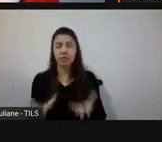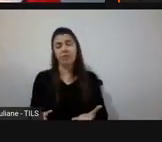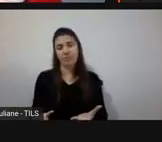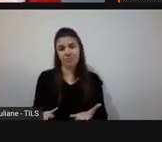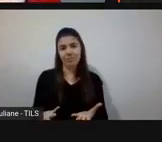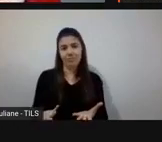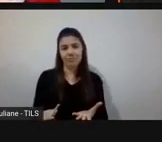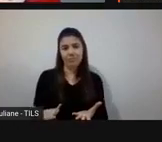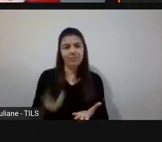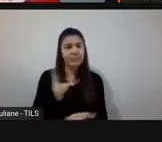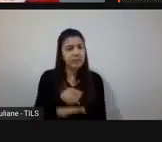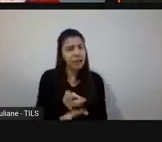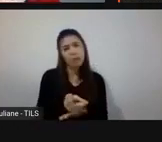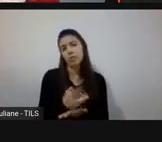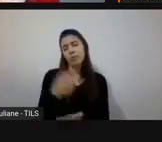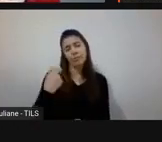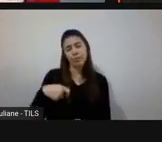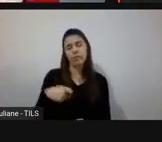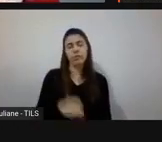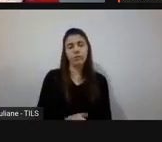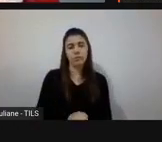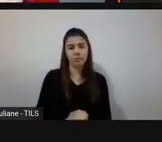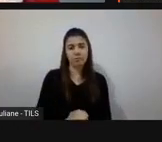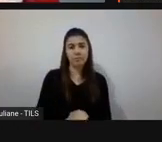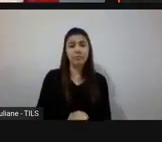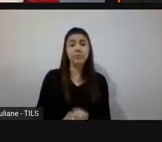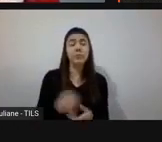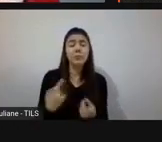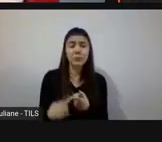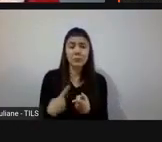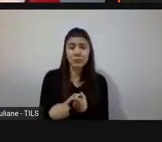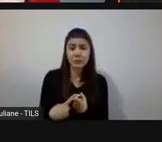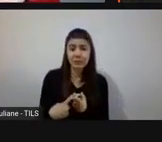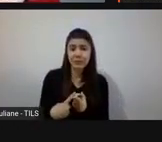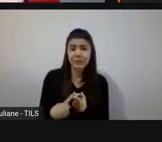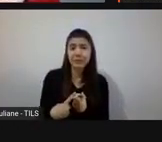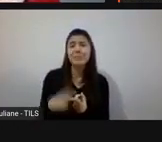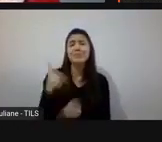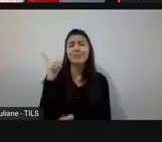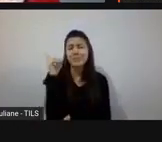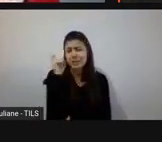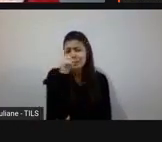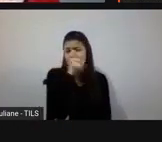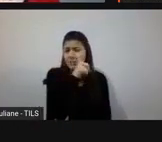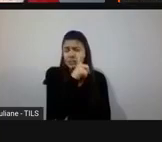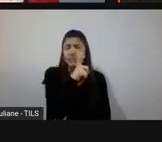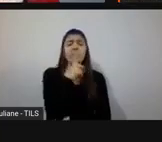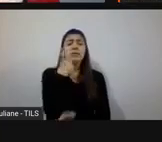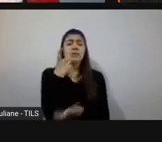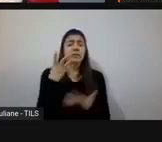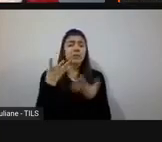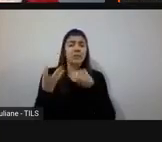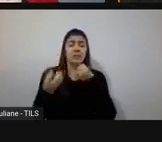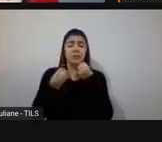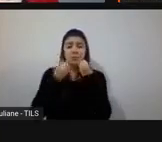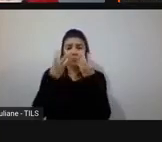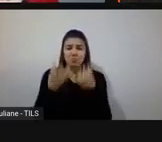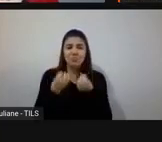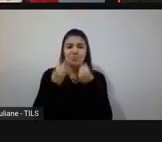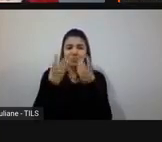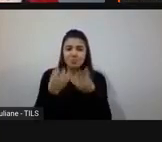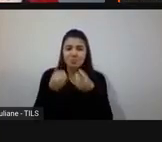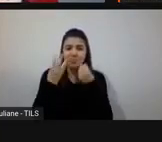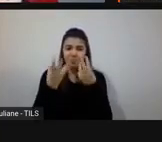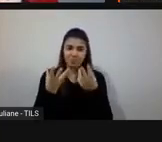estou errando, mas é duro para alguém contar um relato de violência, qualquer que seja, de violência sexual, pior